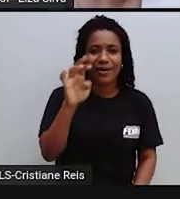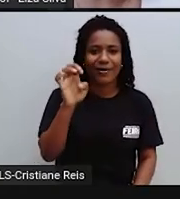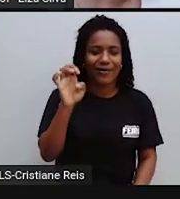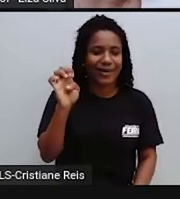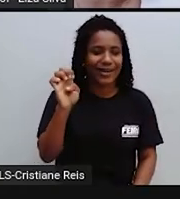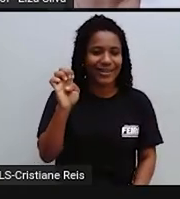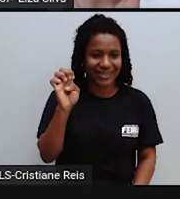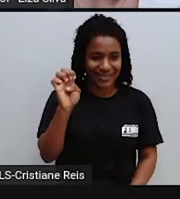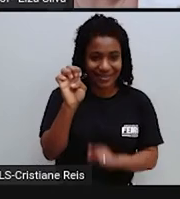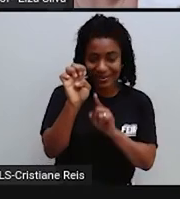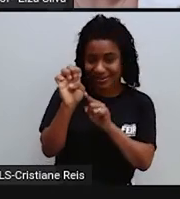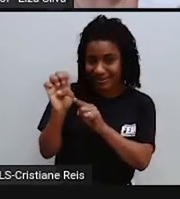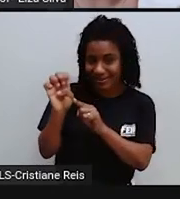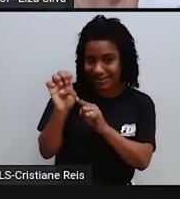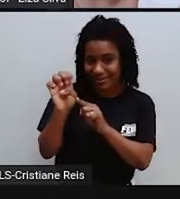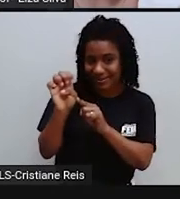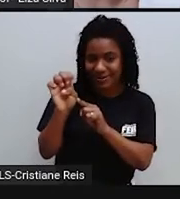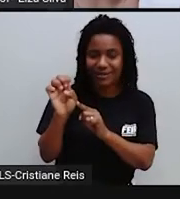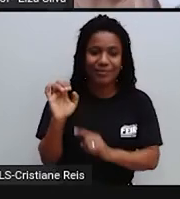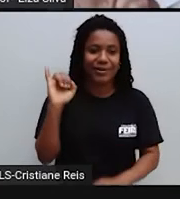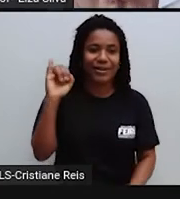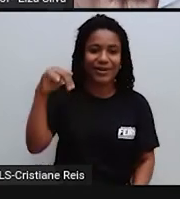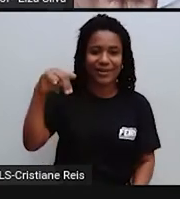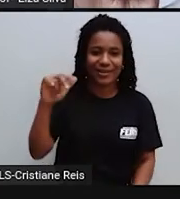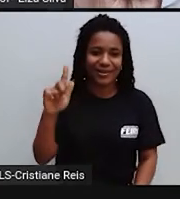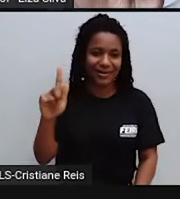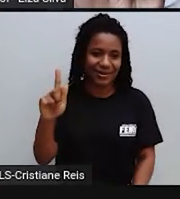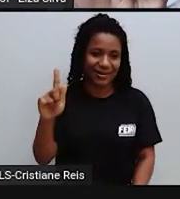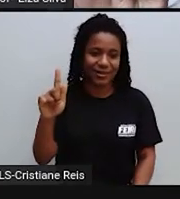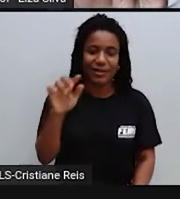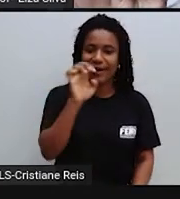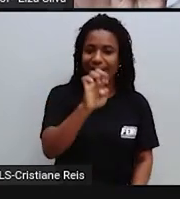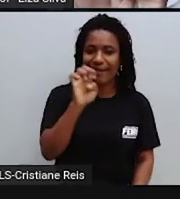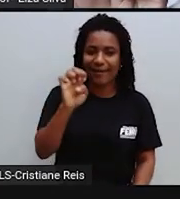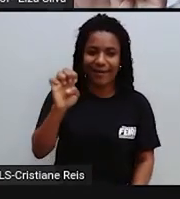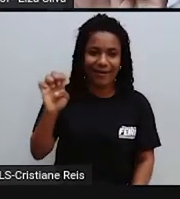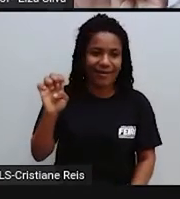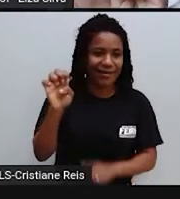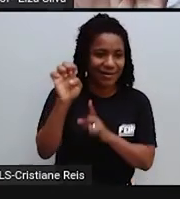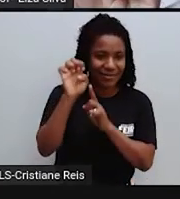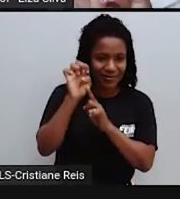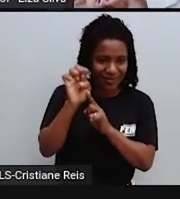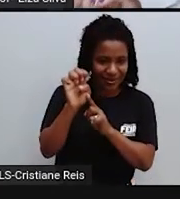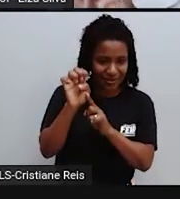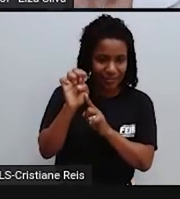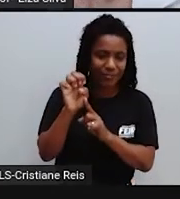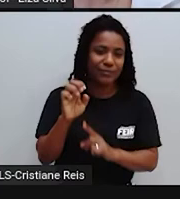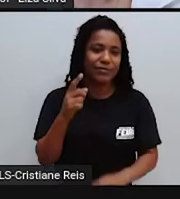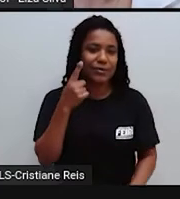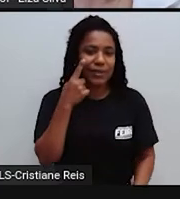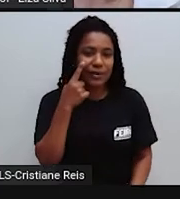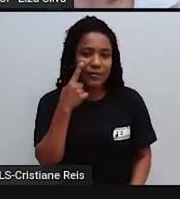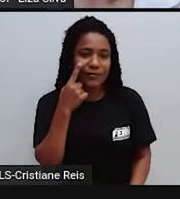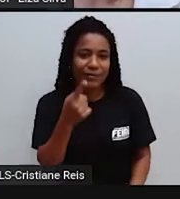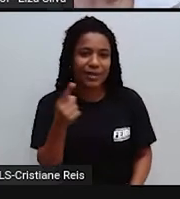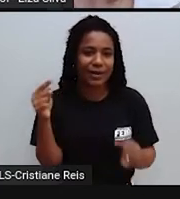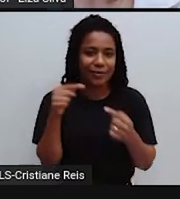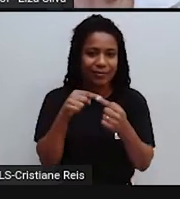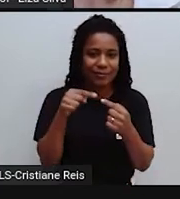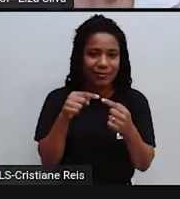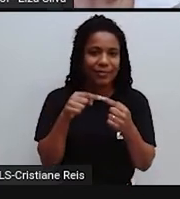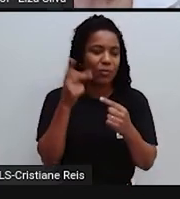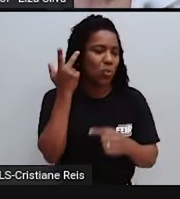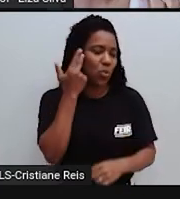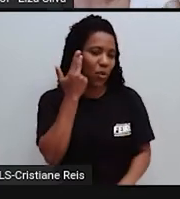com a vogal E. Neste caso de agree, tem dois E's no final. Então, você aplica a regra geral,